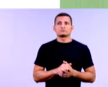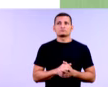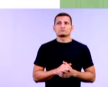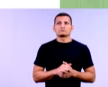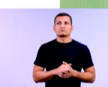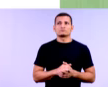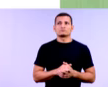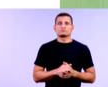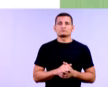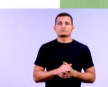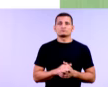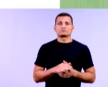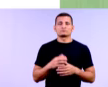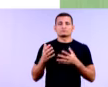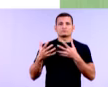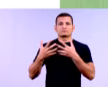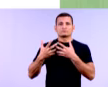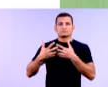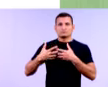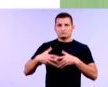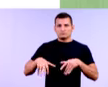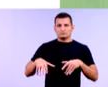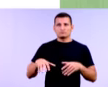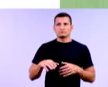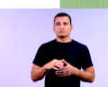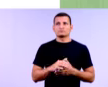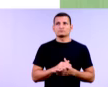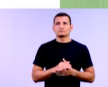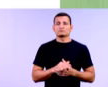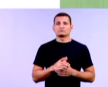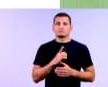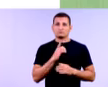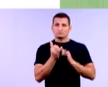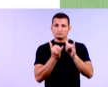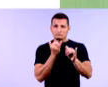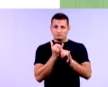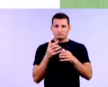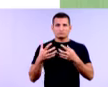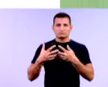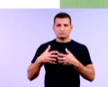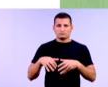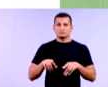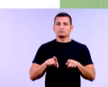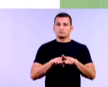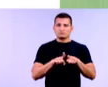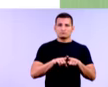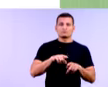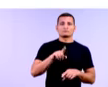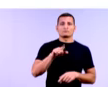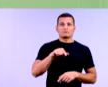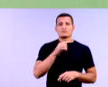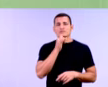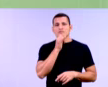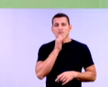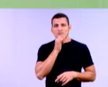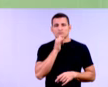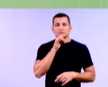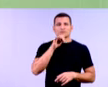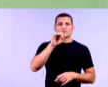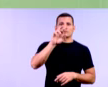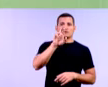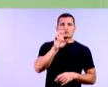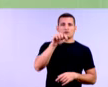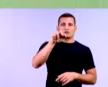requerimento tem um requerimento aqui de vacância, isso está no site do IFRO, também é um modelo de requerimento. Bem,